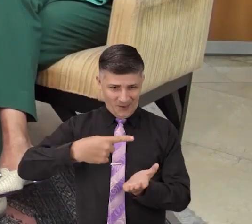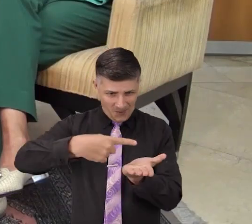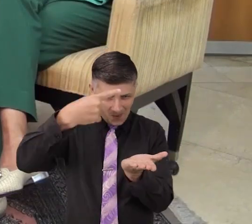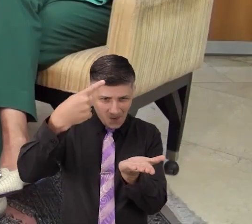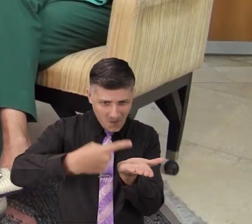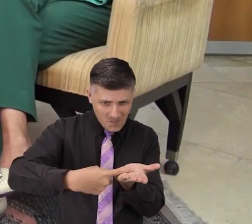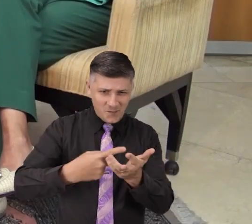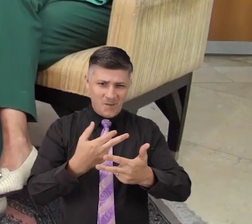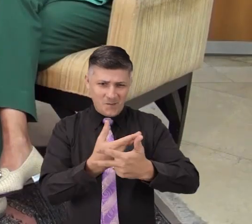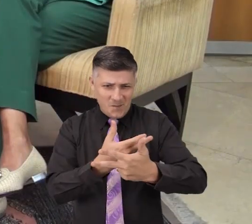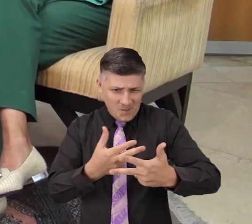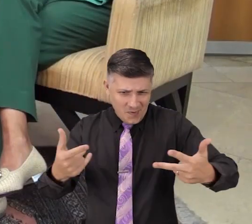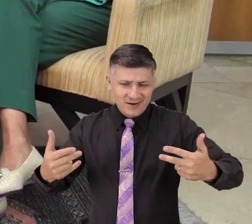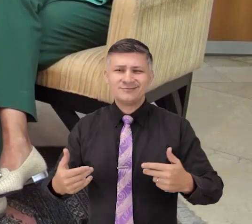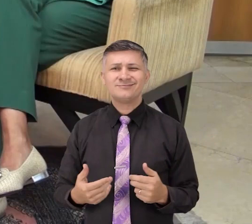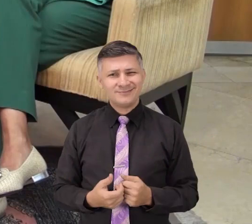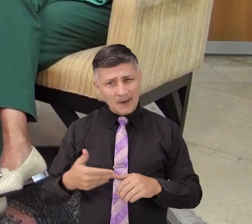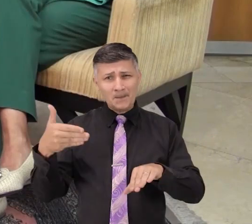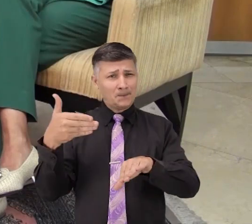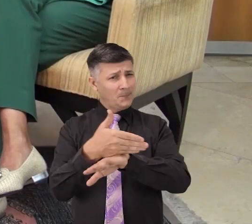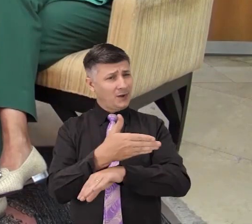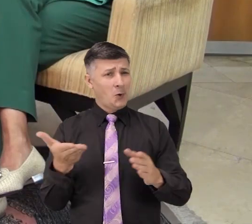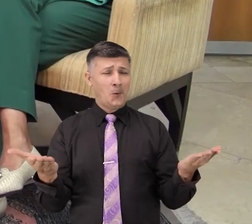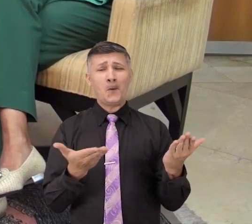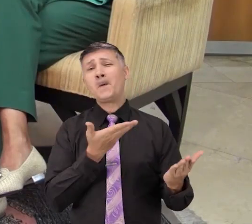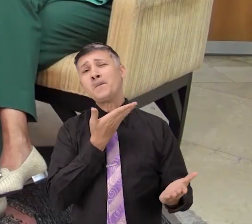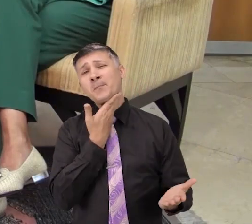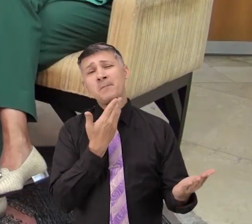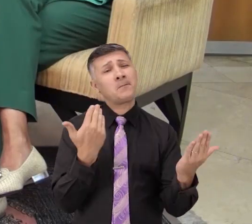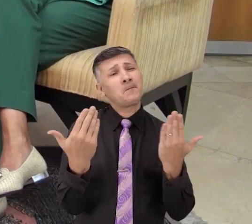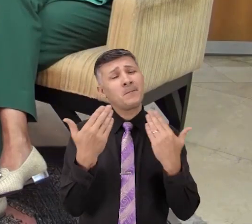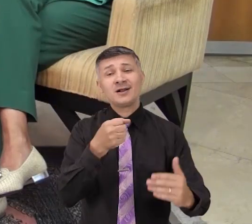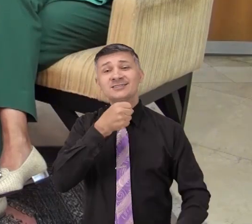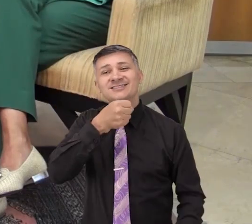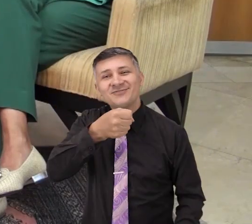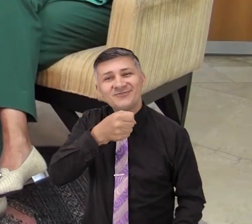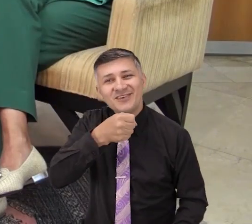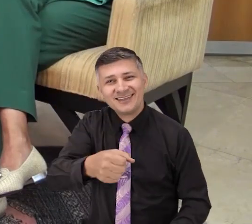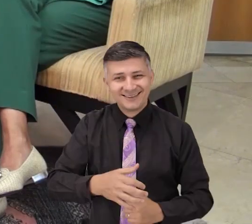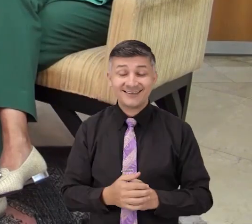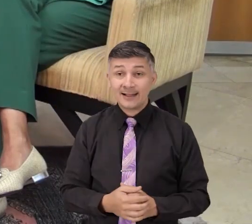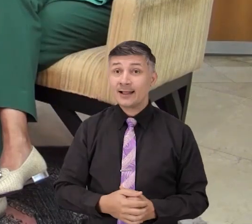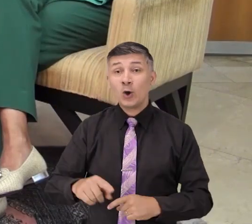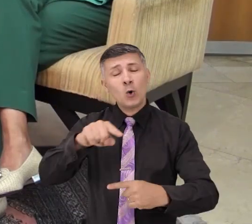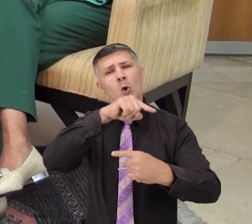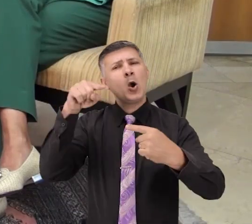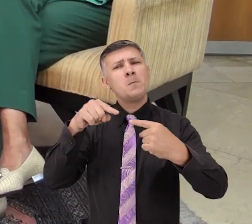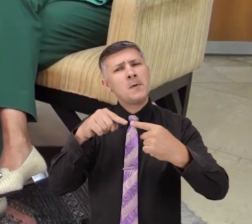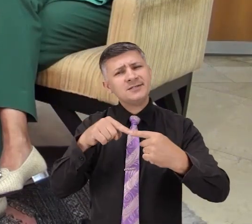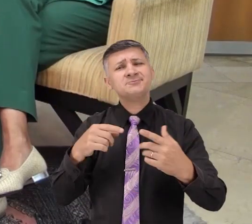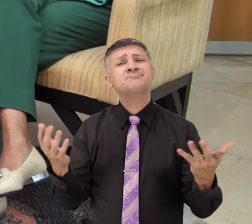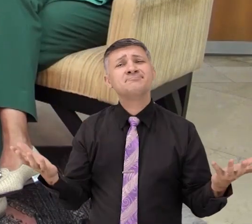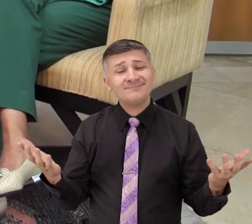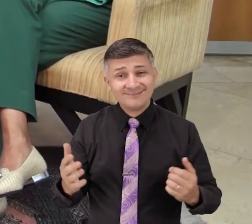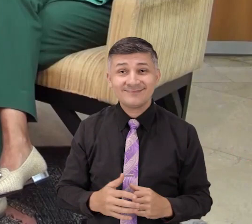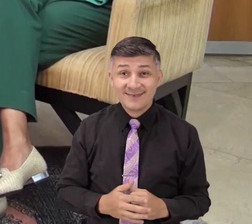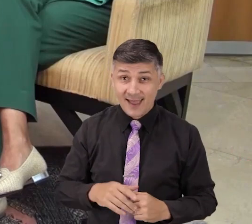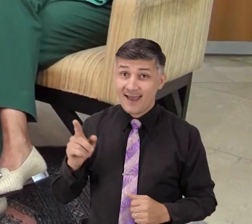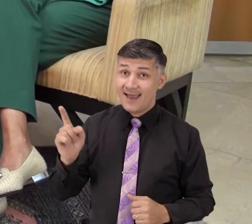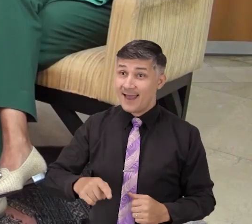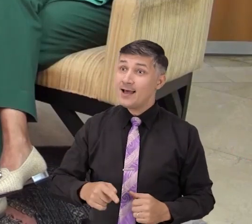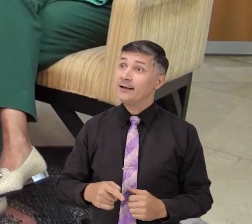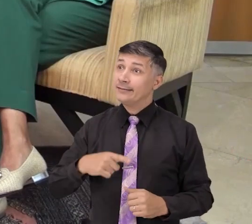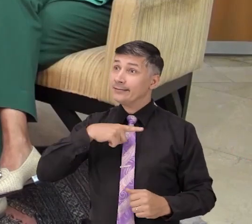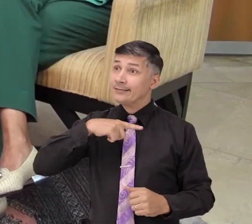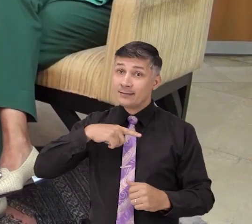tua agenda tão intensa para poder participar desse nosso programa de entrevistas, que tem, na verdade, a função